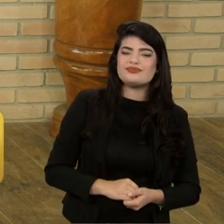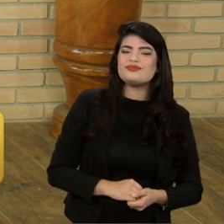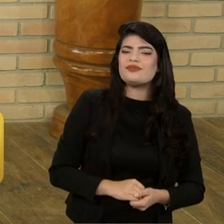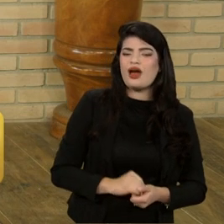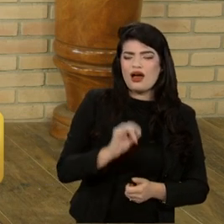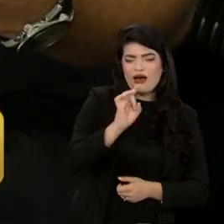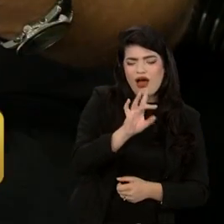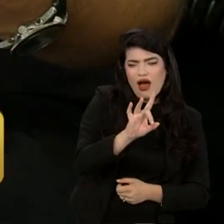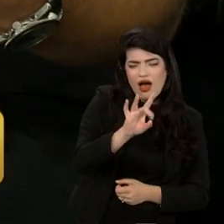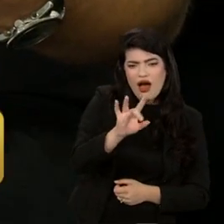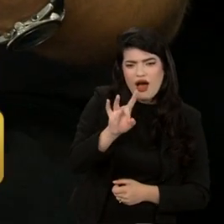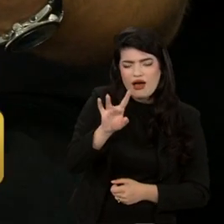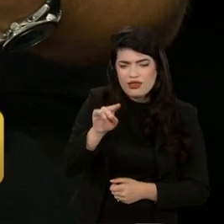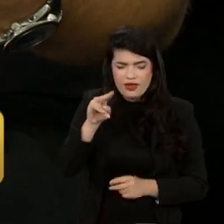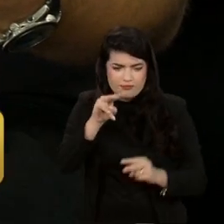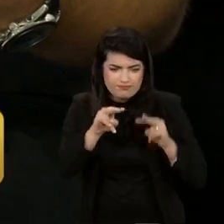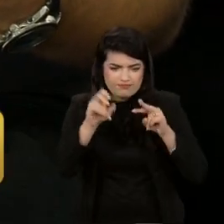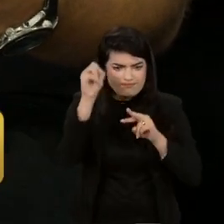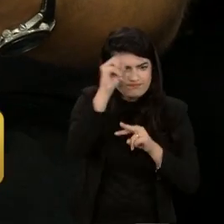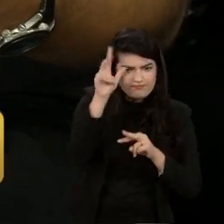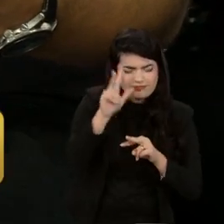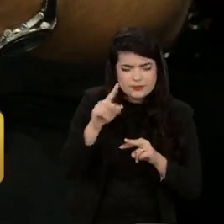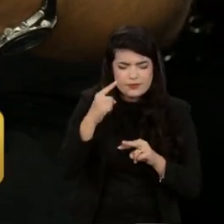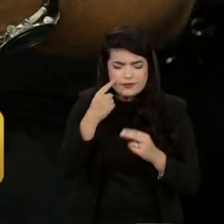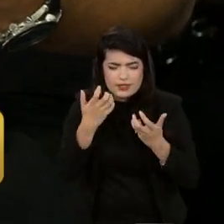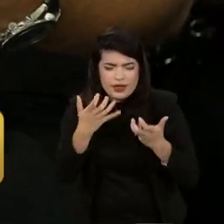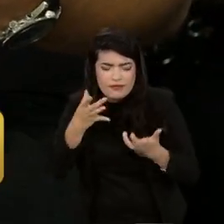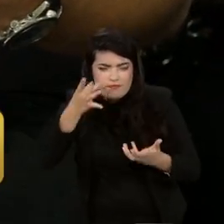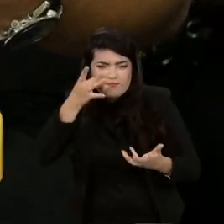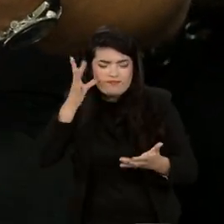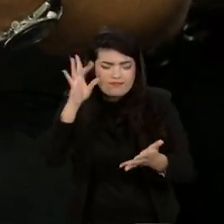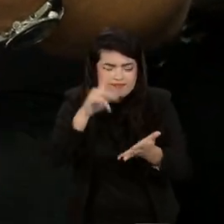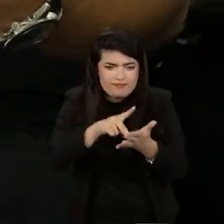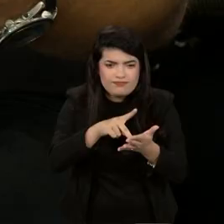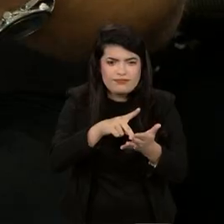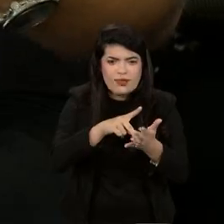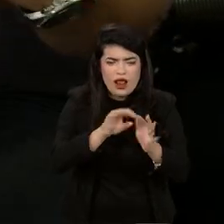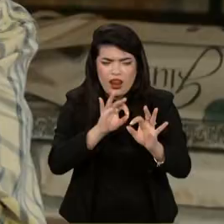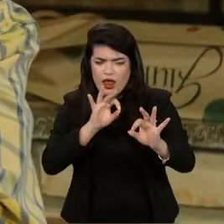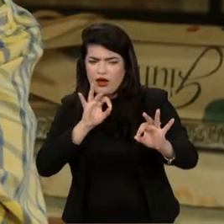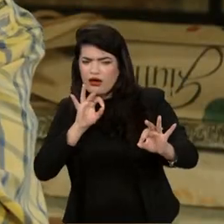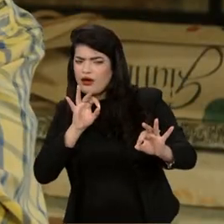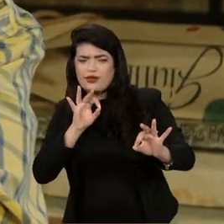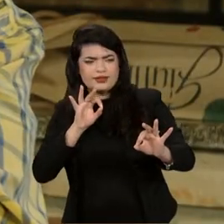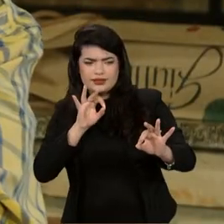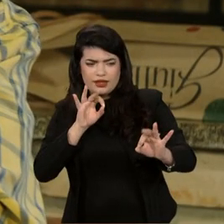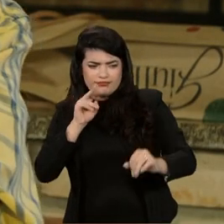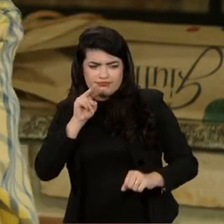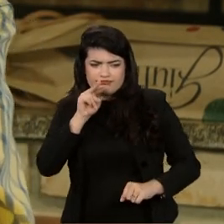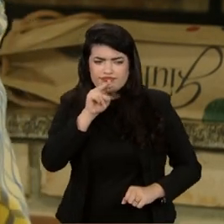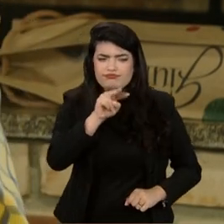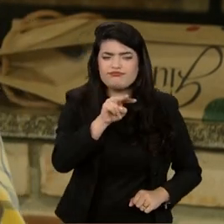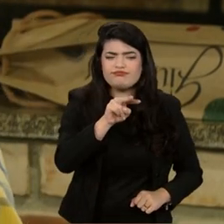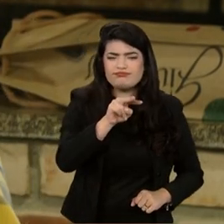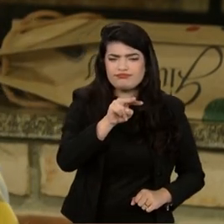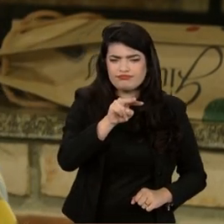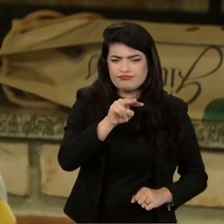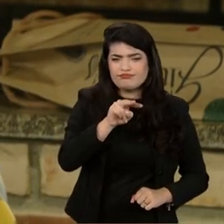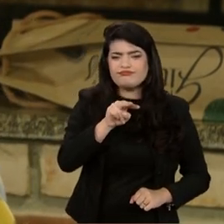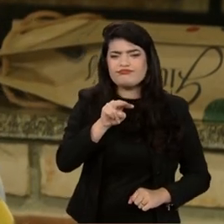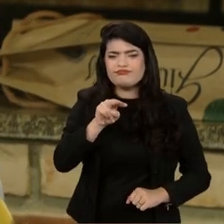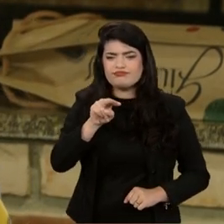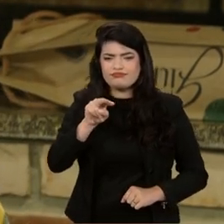Todos iam olhar esperto pra ver bem de perto, bem de muito longe é que vinha.